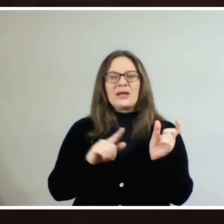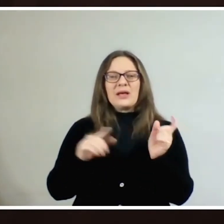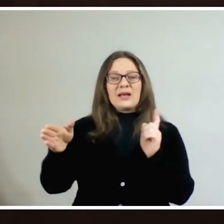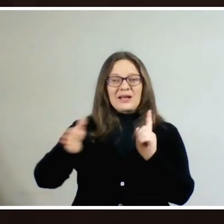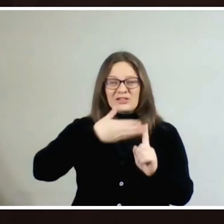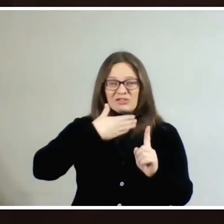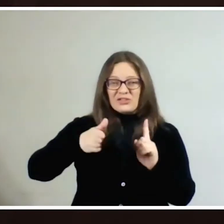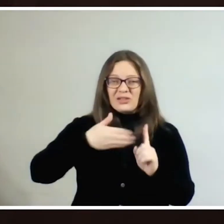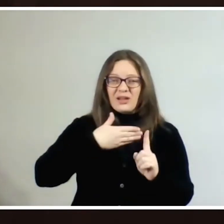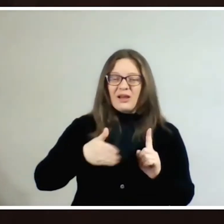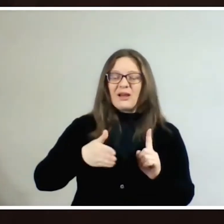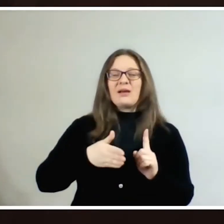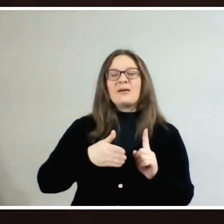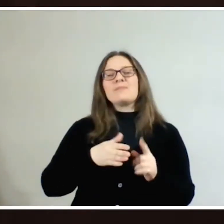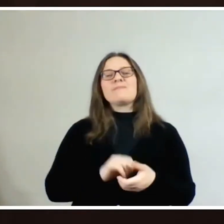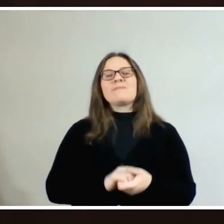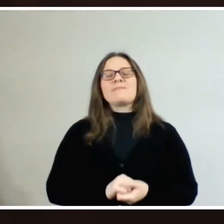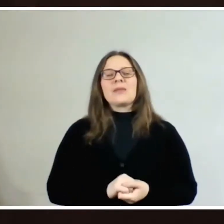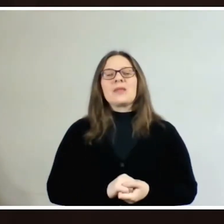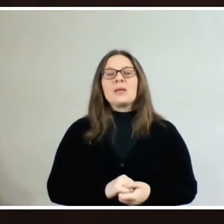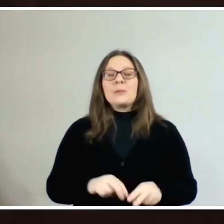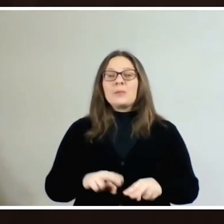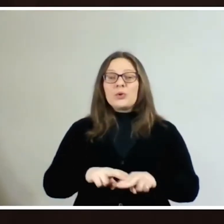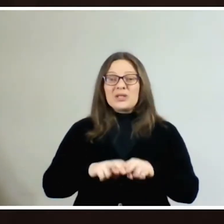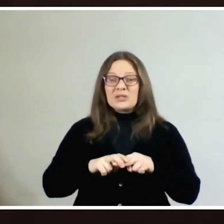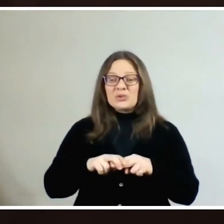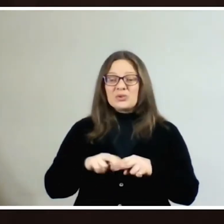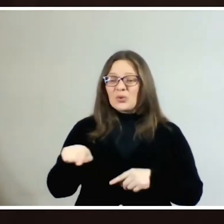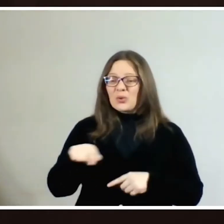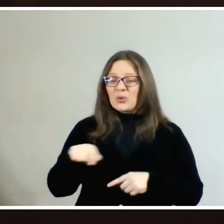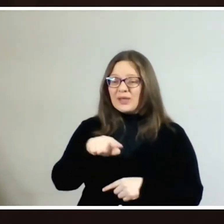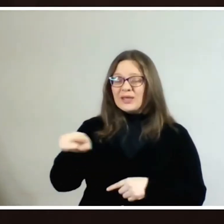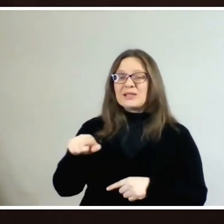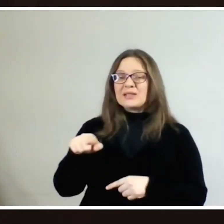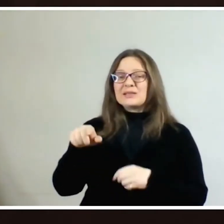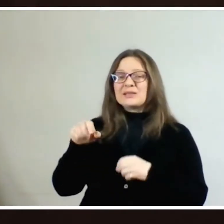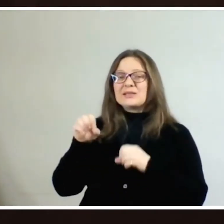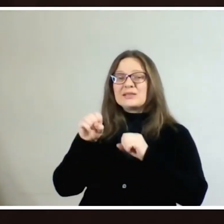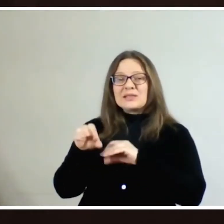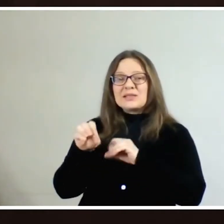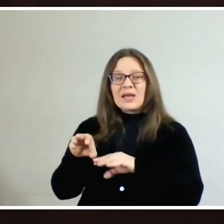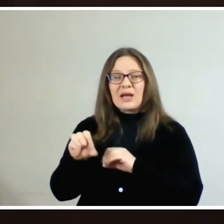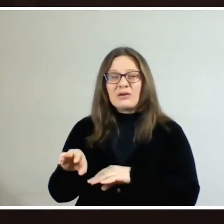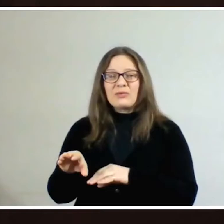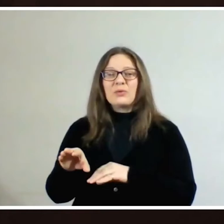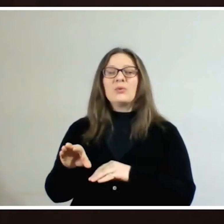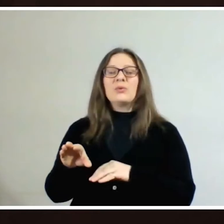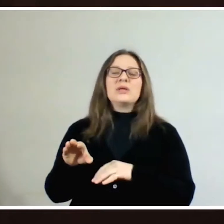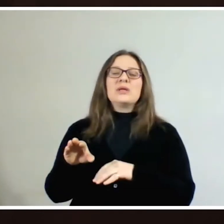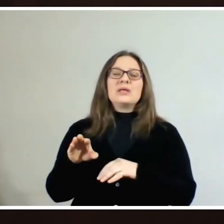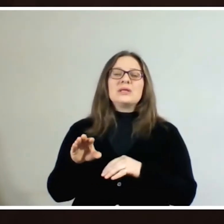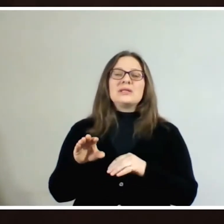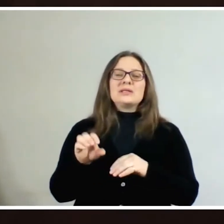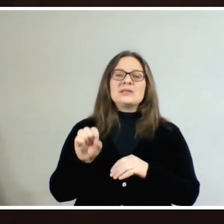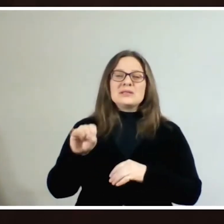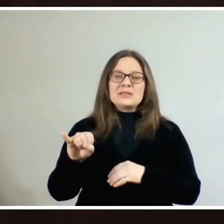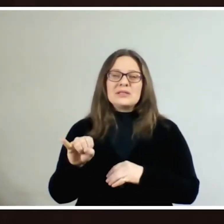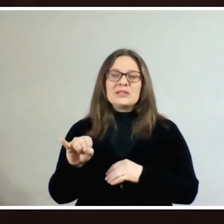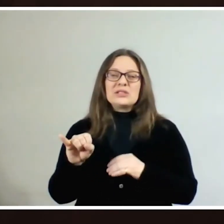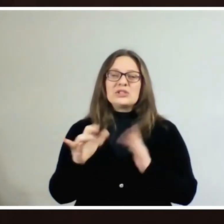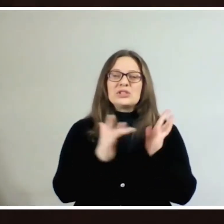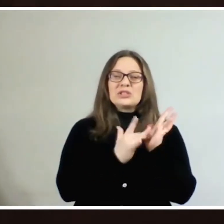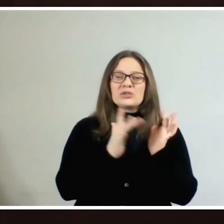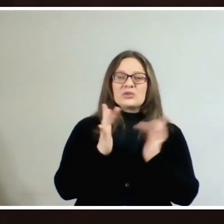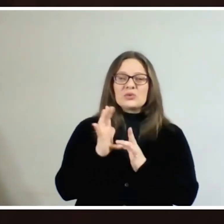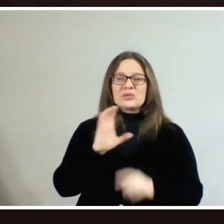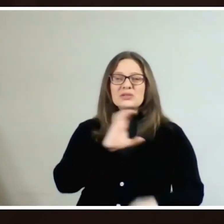Portanto, os docetas ensinavam que, já que Cristo é santo, jamais podia ter tido a contaminação da carne humana. Então ele